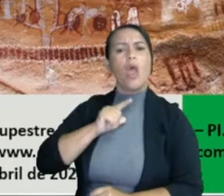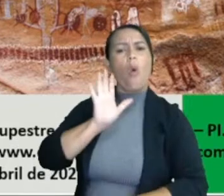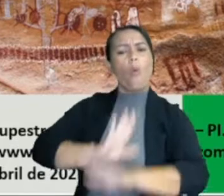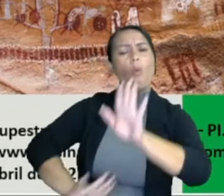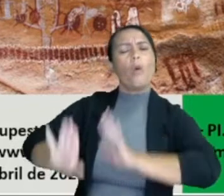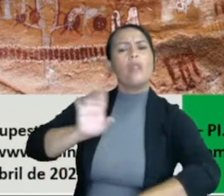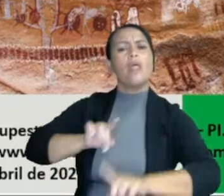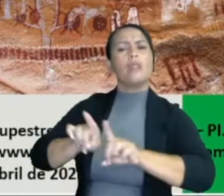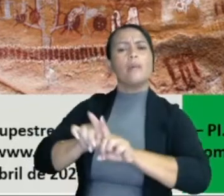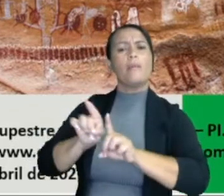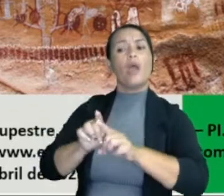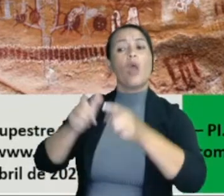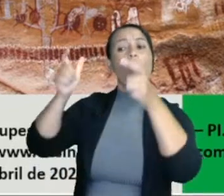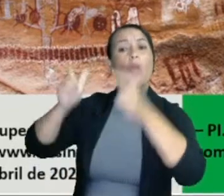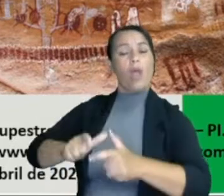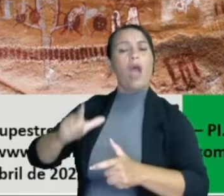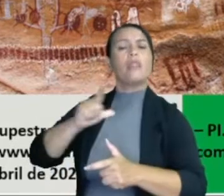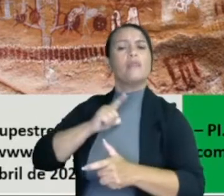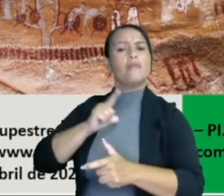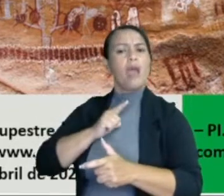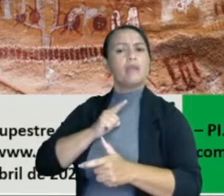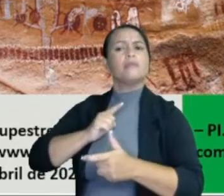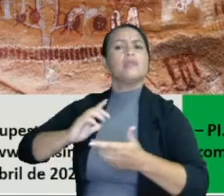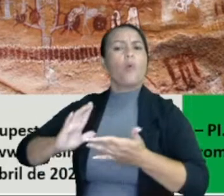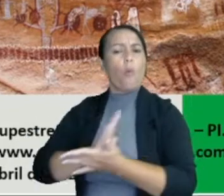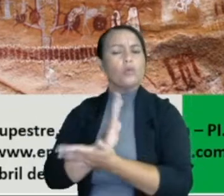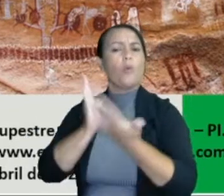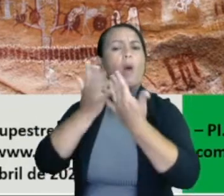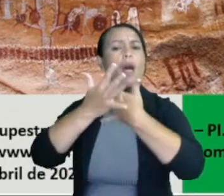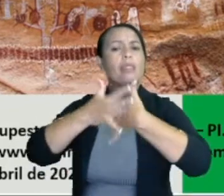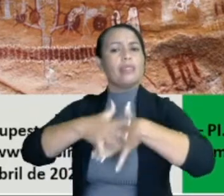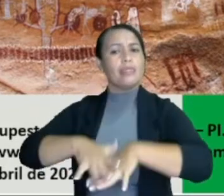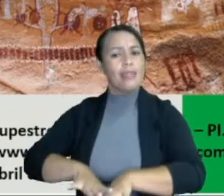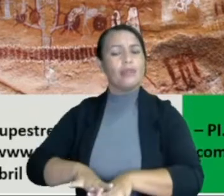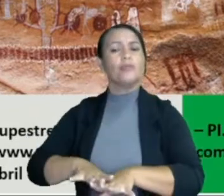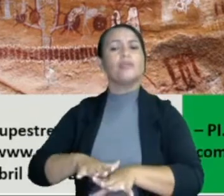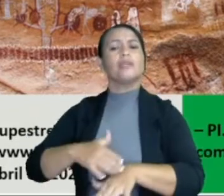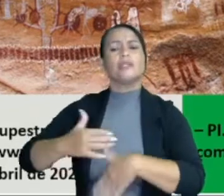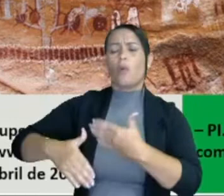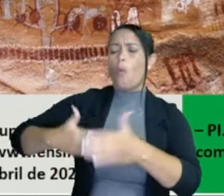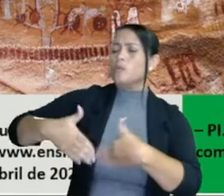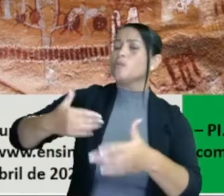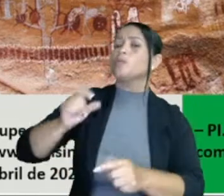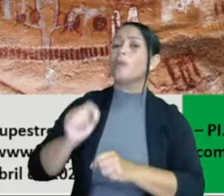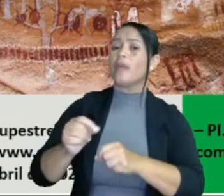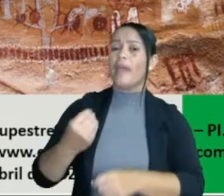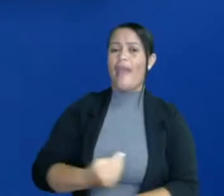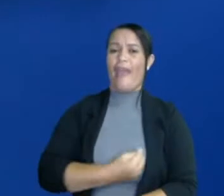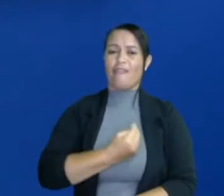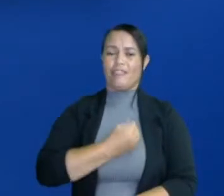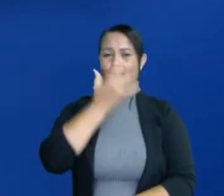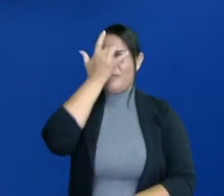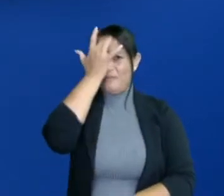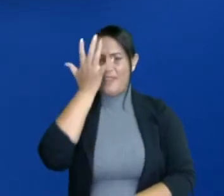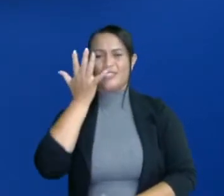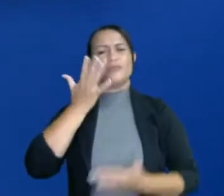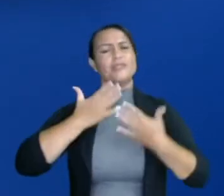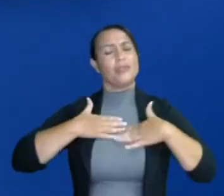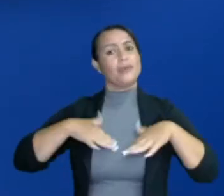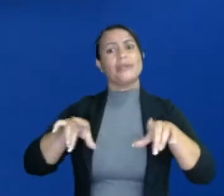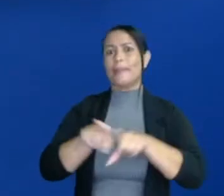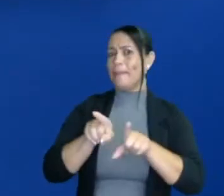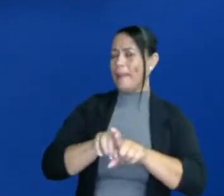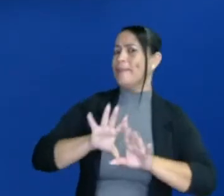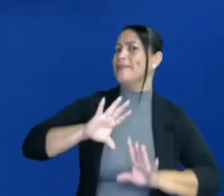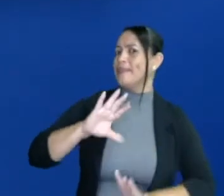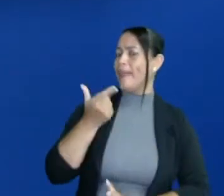em relação aos locais que pudessem ter mais recursos naturais e assim, consequentemente, tornasse a sua vida mais tranquila, mais fácil. Lógico